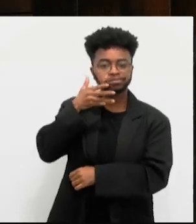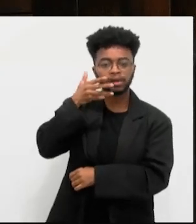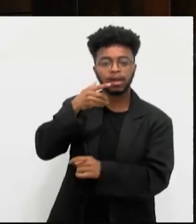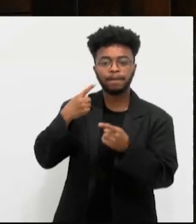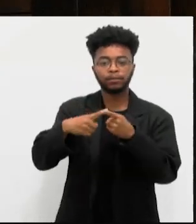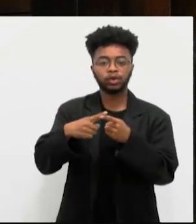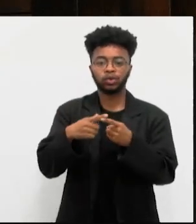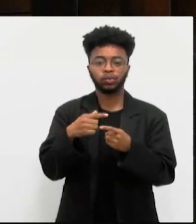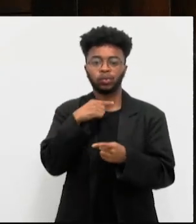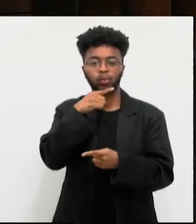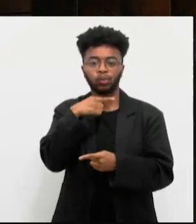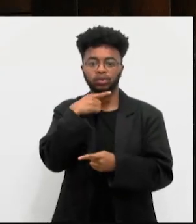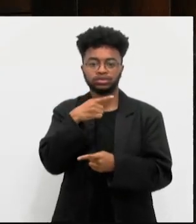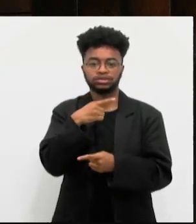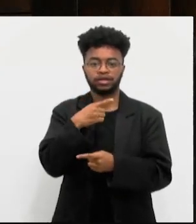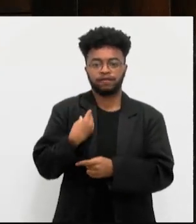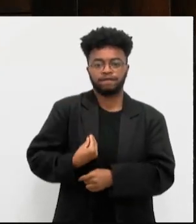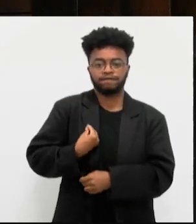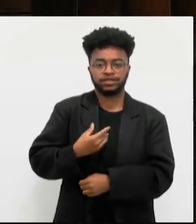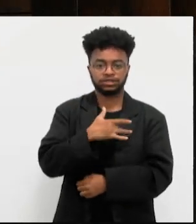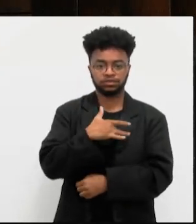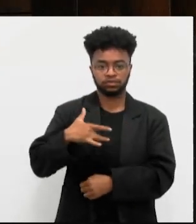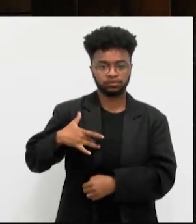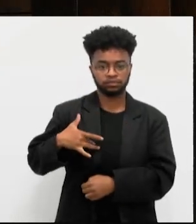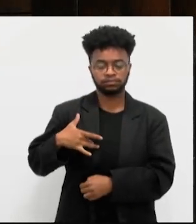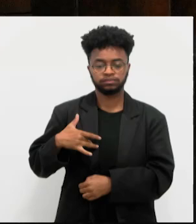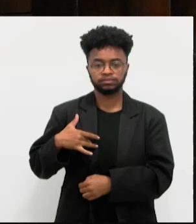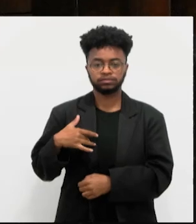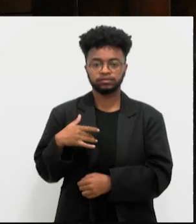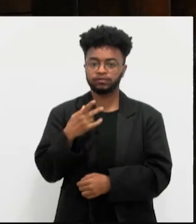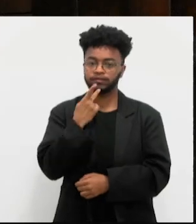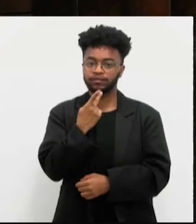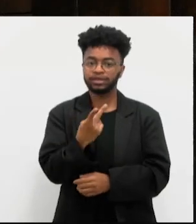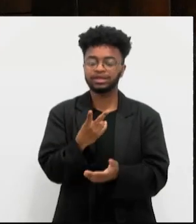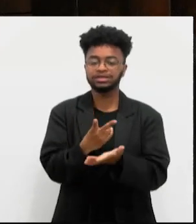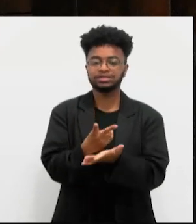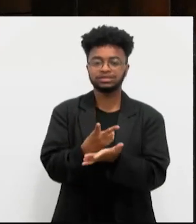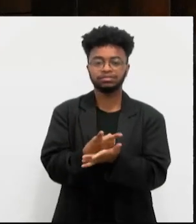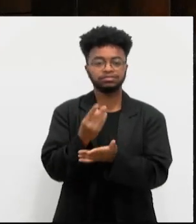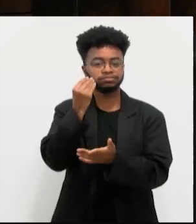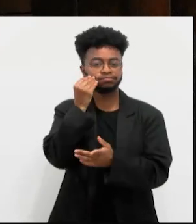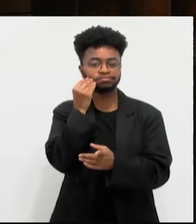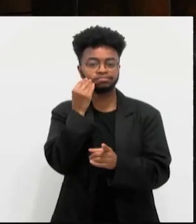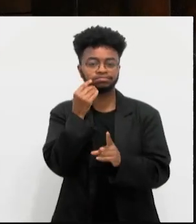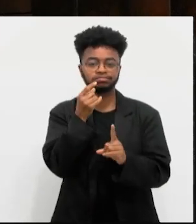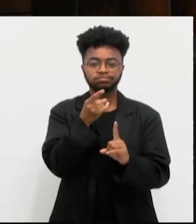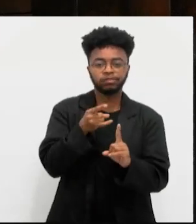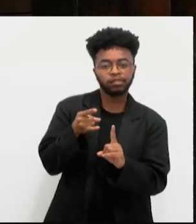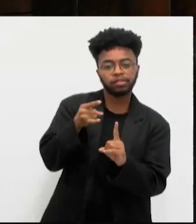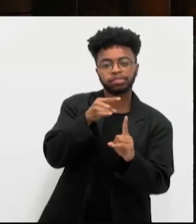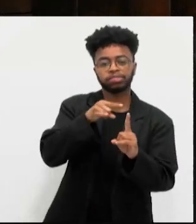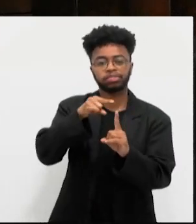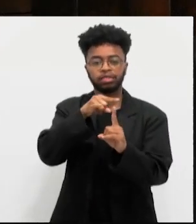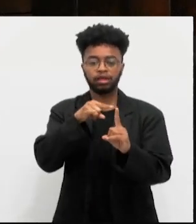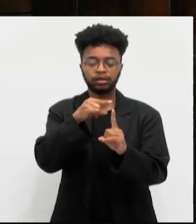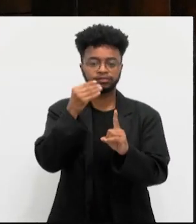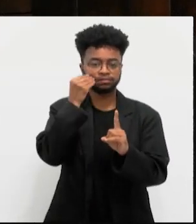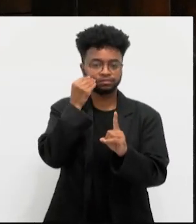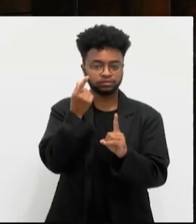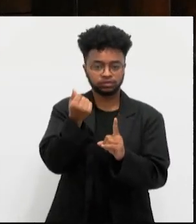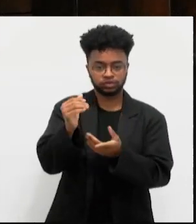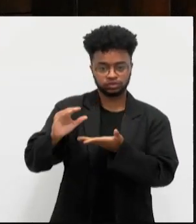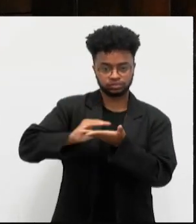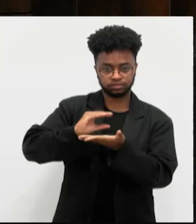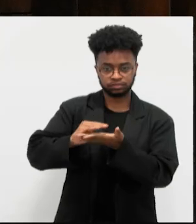ser saudáveis. Usam de desculpas para te ludibriar e ganhar dinheiro. Obesidade não é